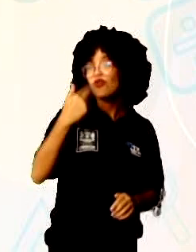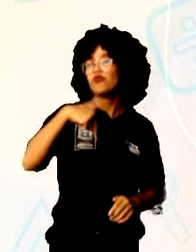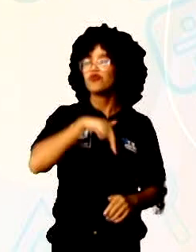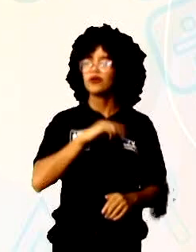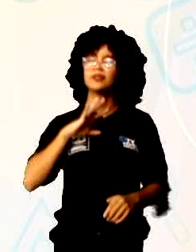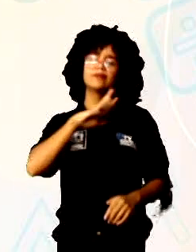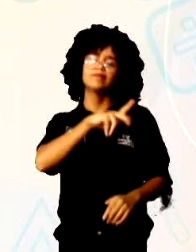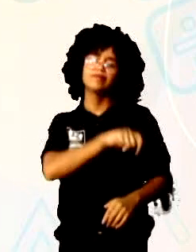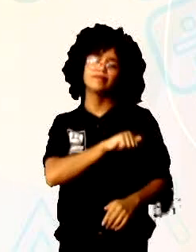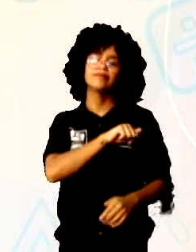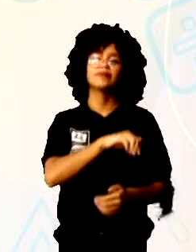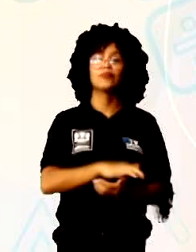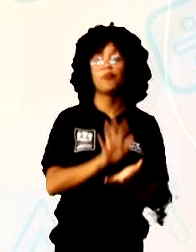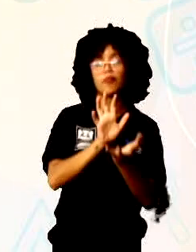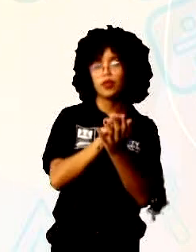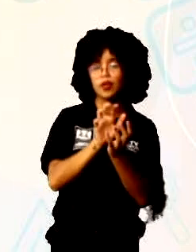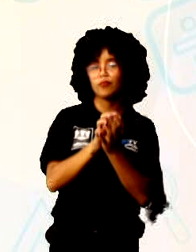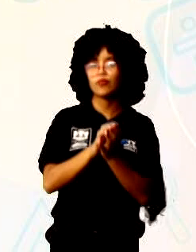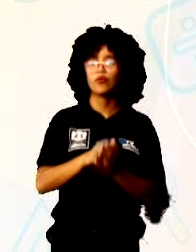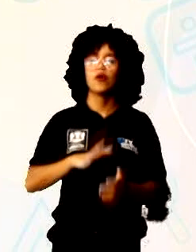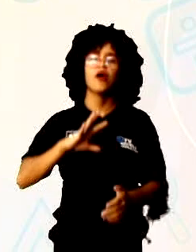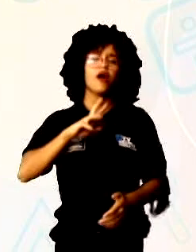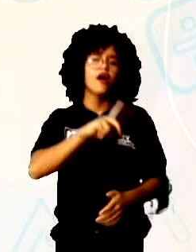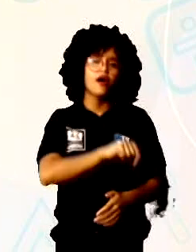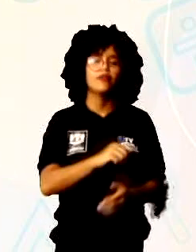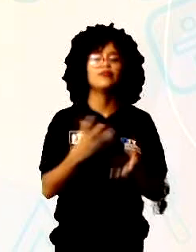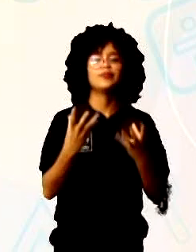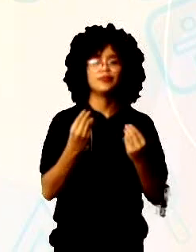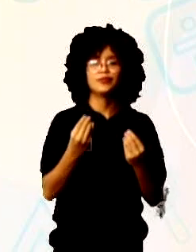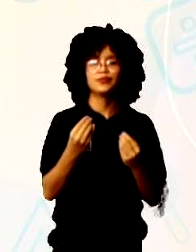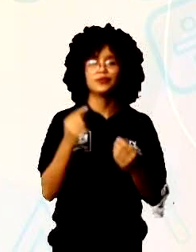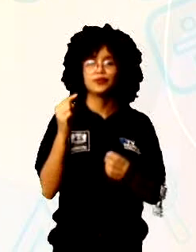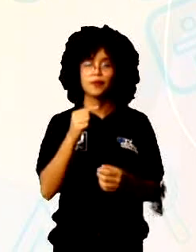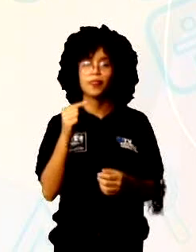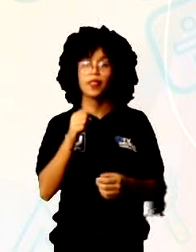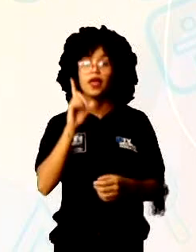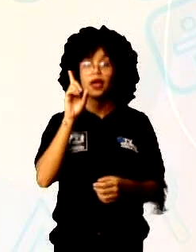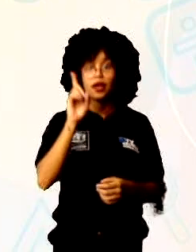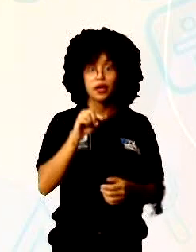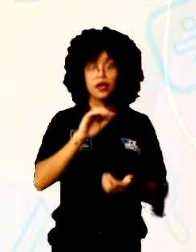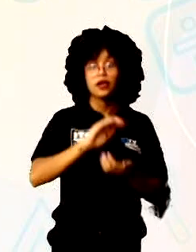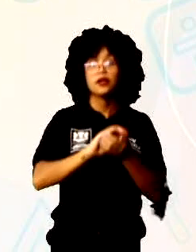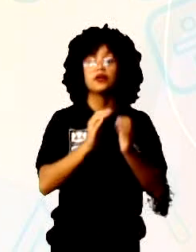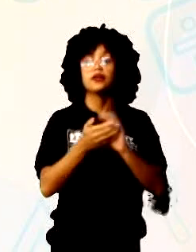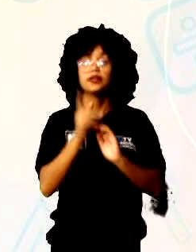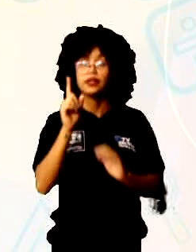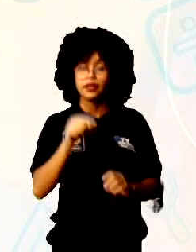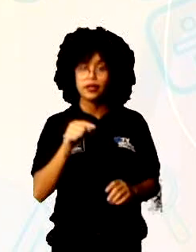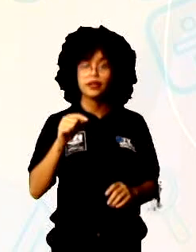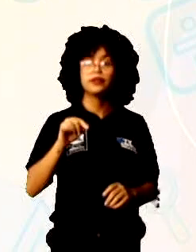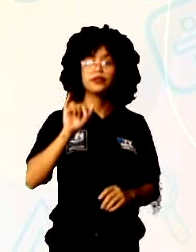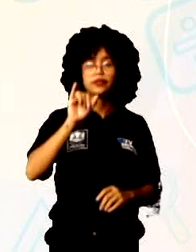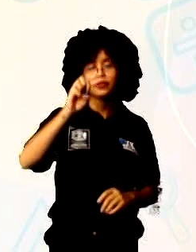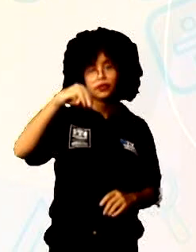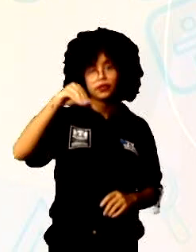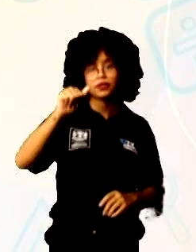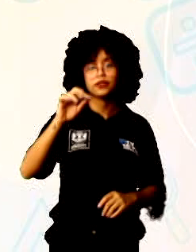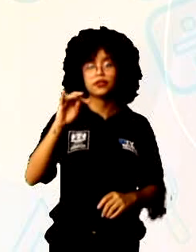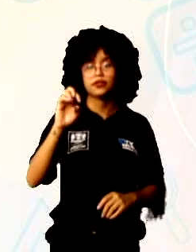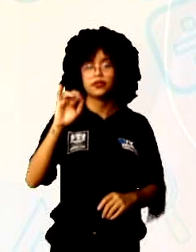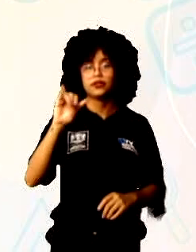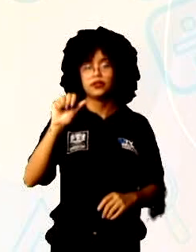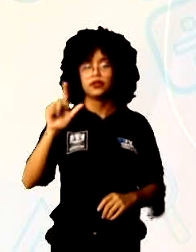uma cuscuz né o Pernambucano adora cuscuz esse Cuscuz é um patrimônio imaterial né A